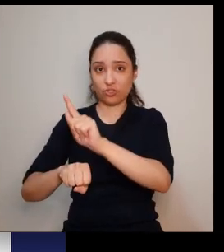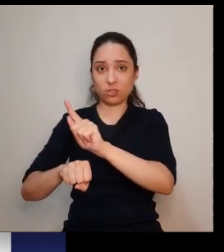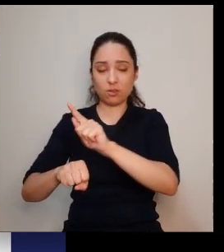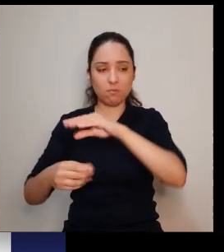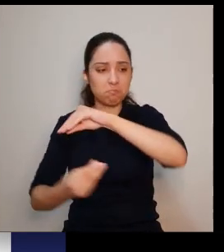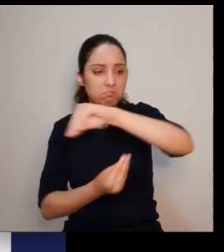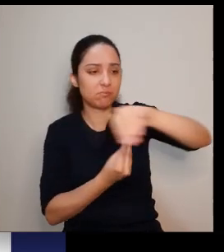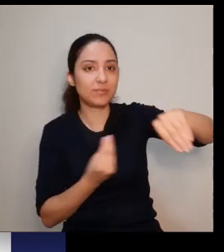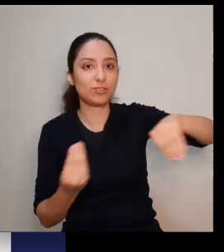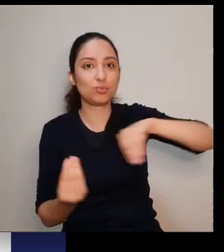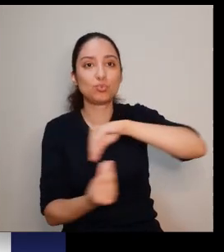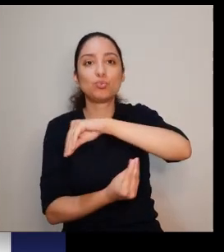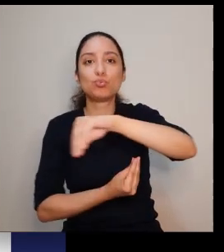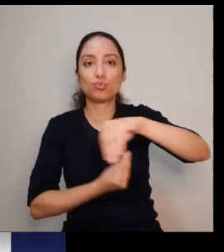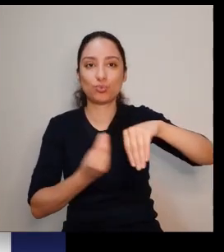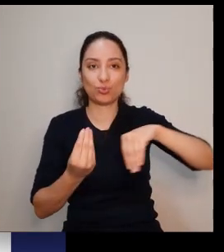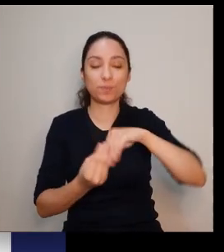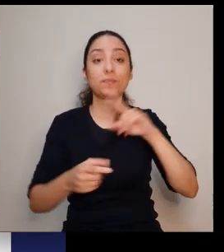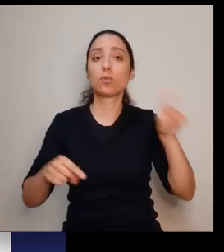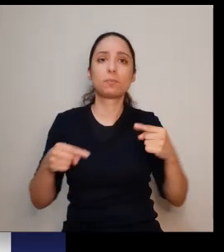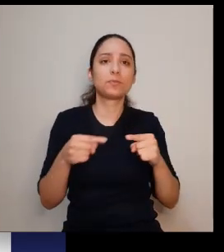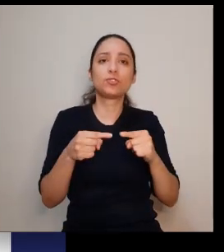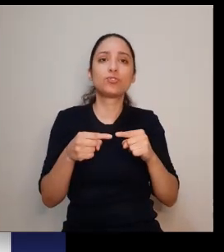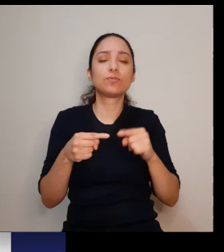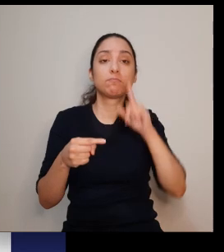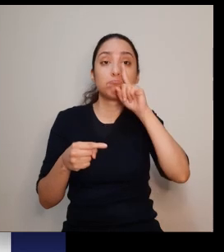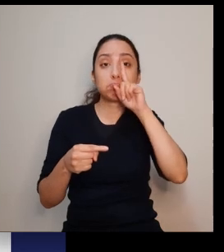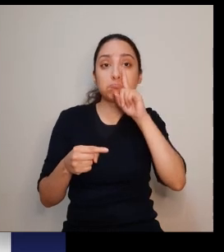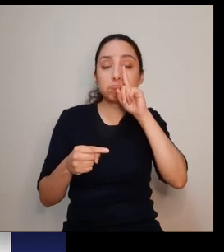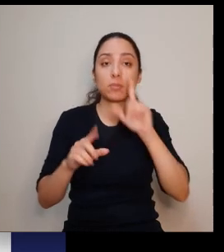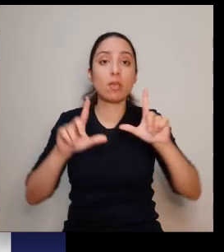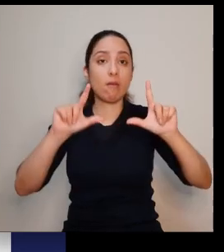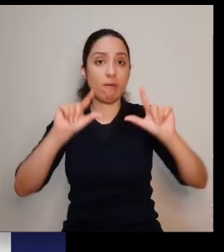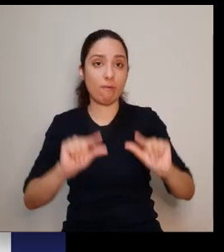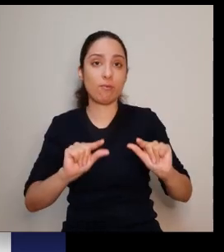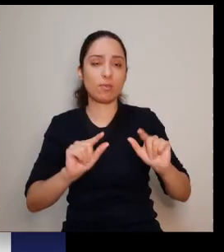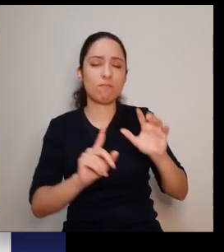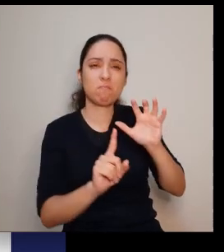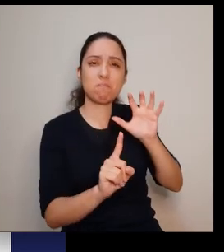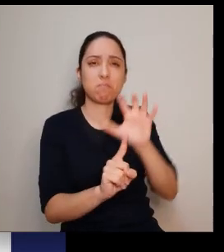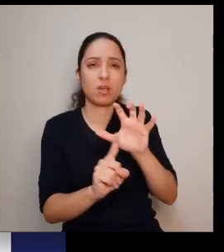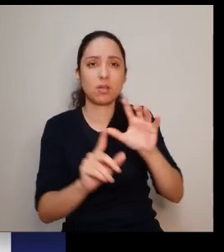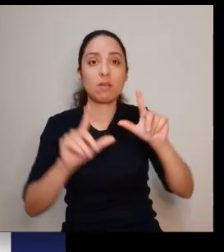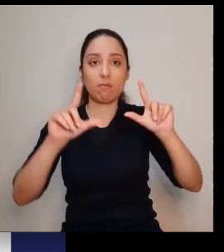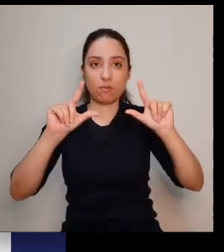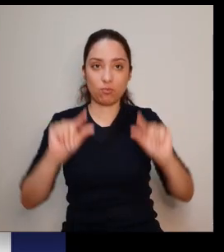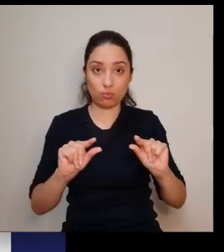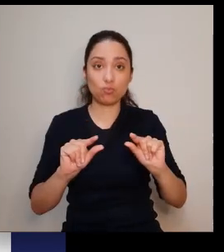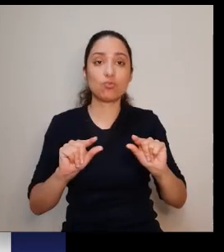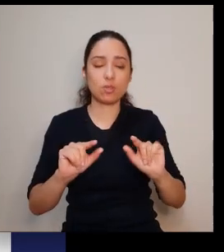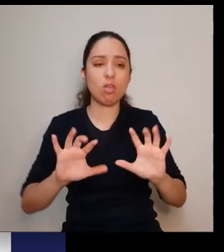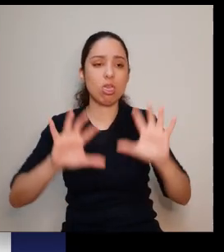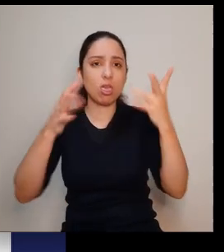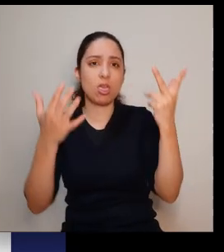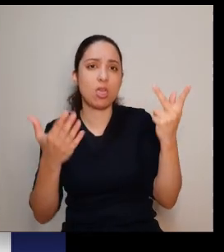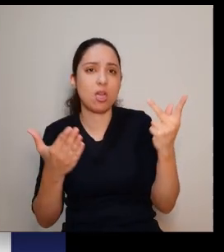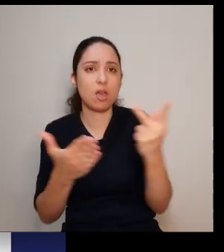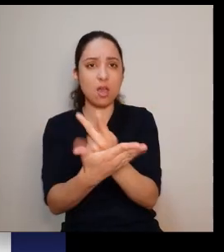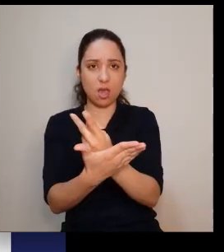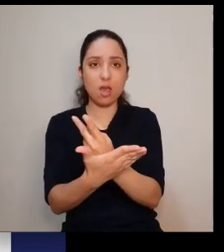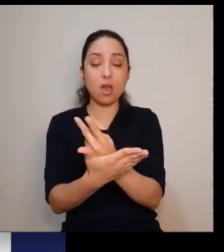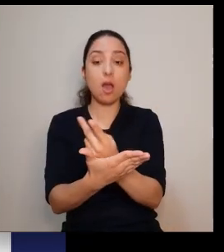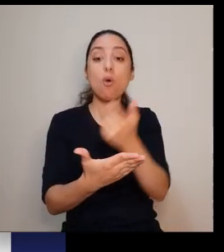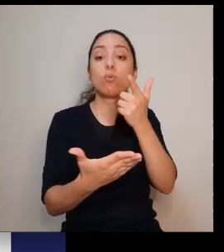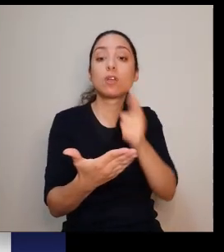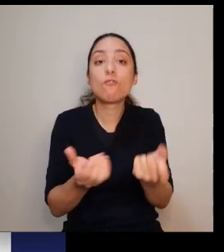ajuda a mitigar os riscos, reduzir impactos e também ajuda na recuperação pós-desastre. A AB, a adaptação baseada